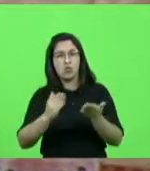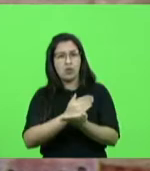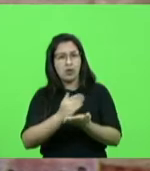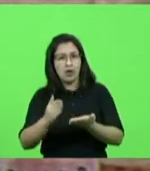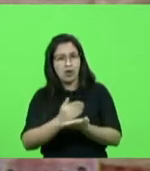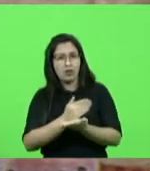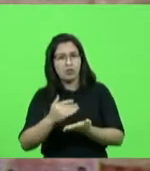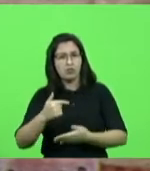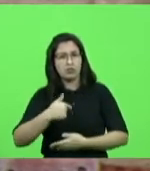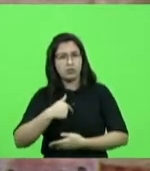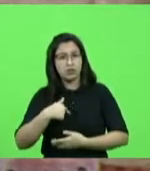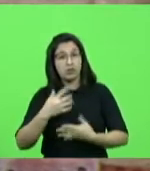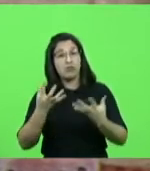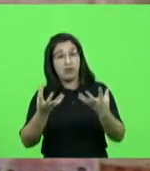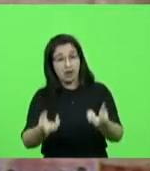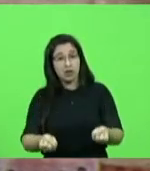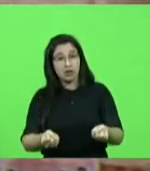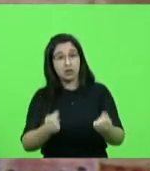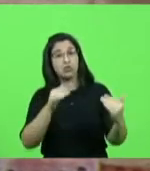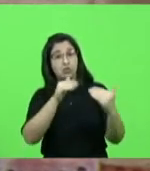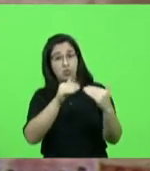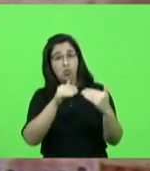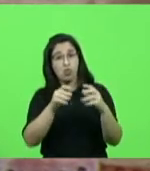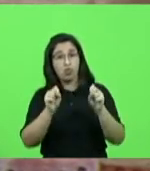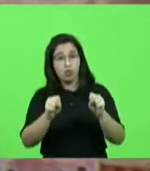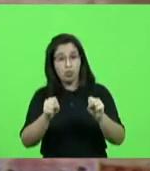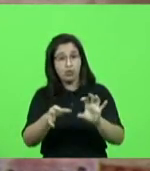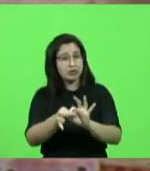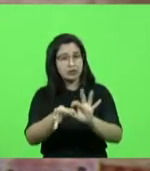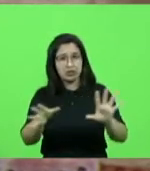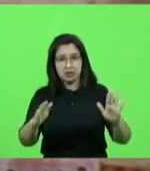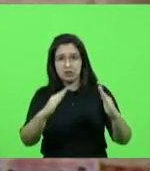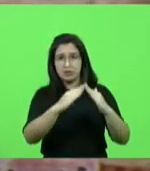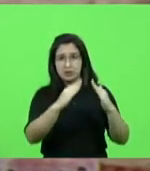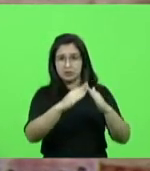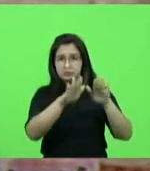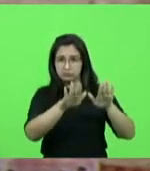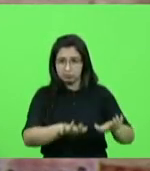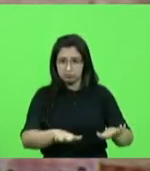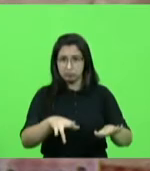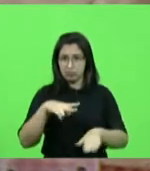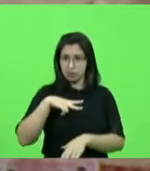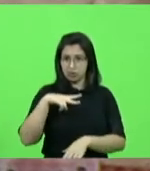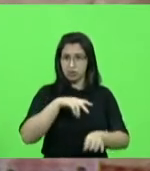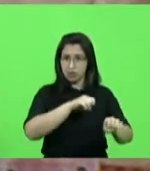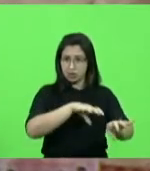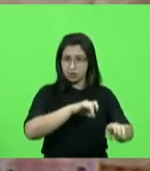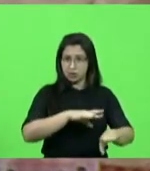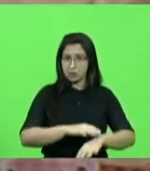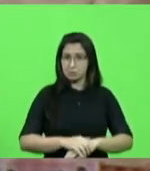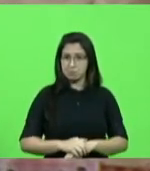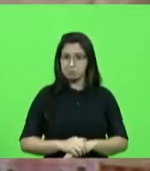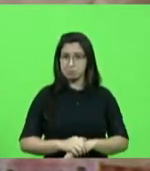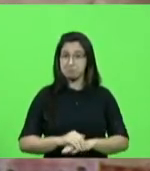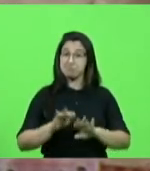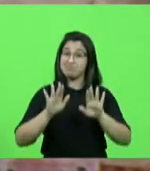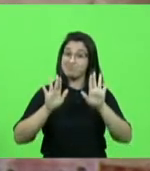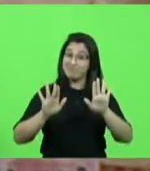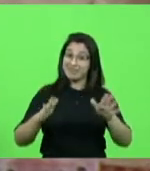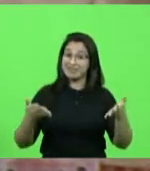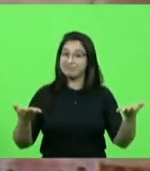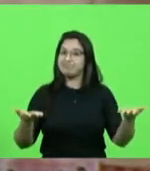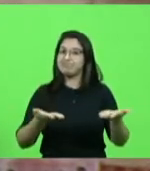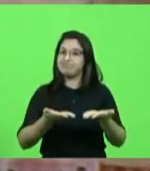me coloquei a favor dessa possibilidade, mas entendo que, no momento